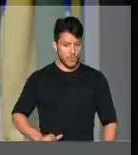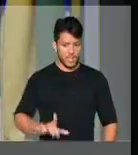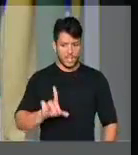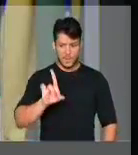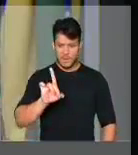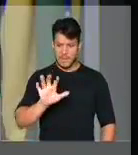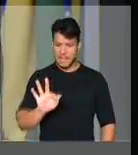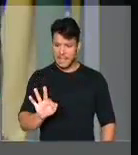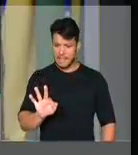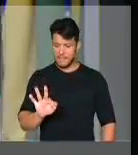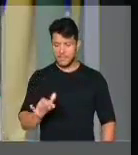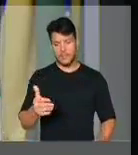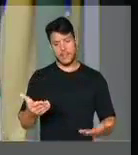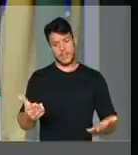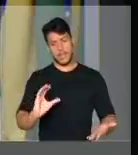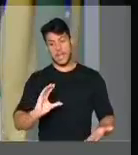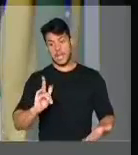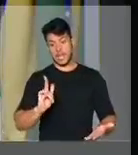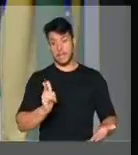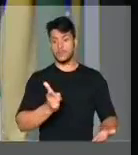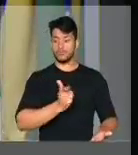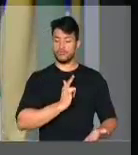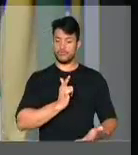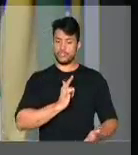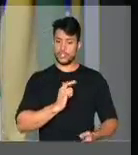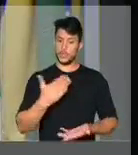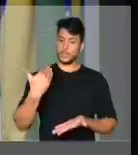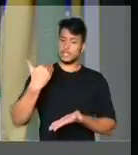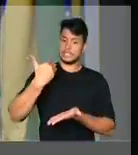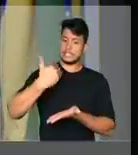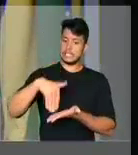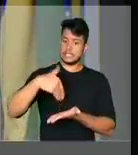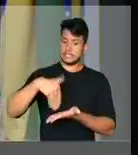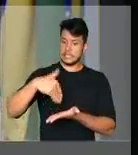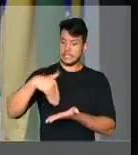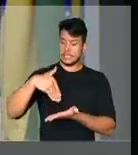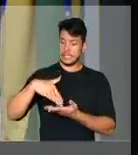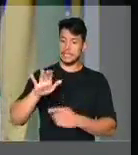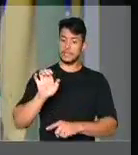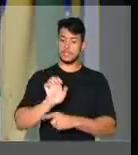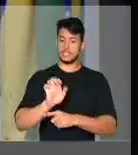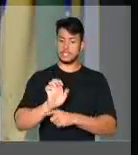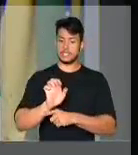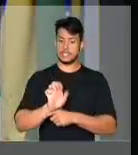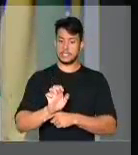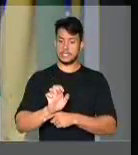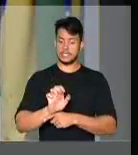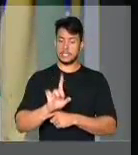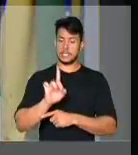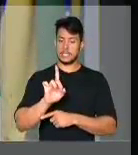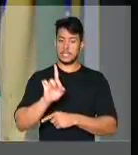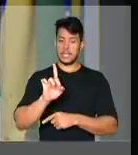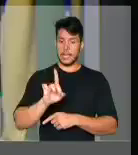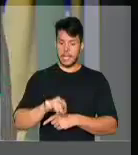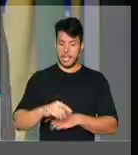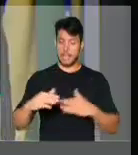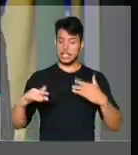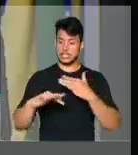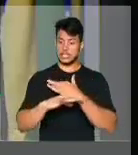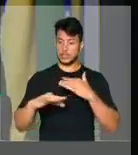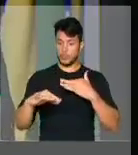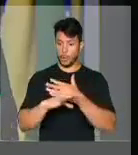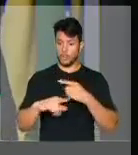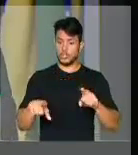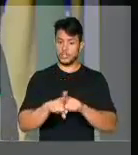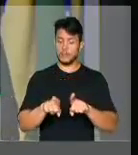Federal. E entre eles, claro, estava o secretário de Estado, que era o secretário de Transporte e que